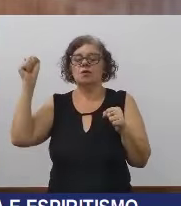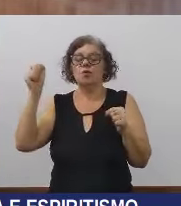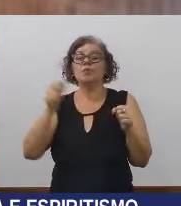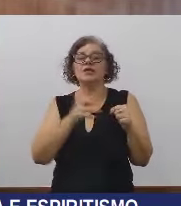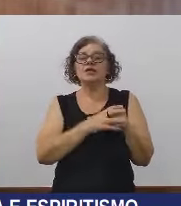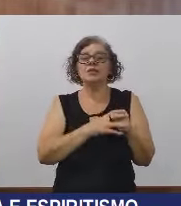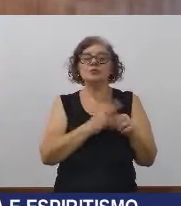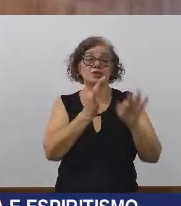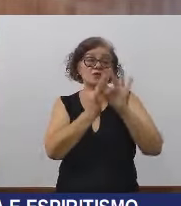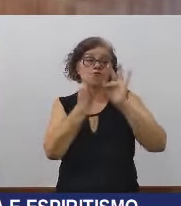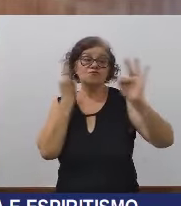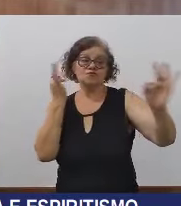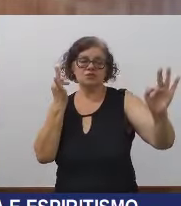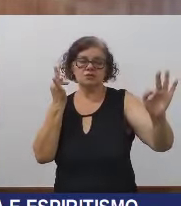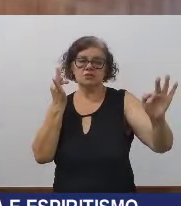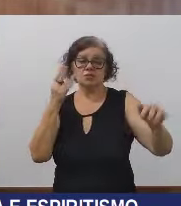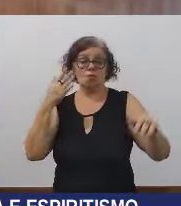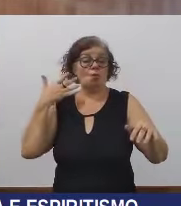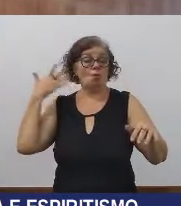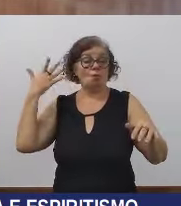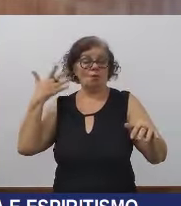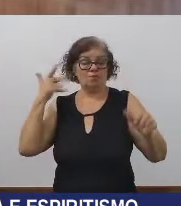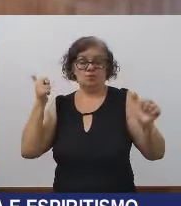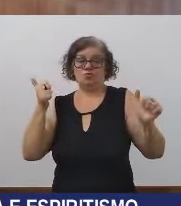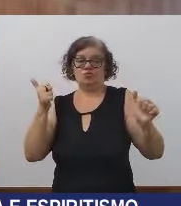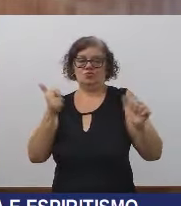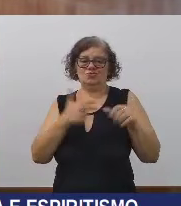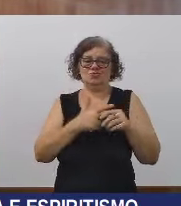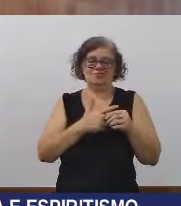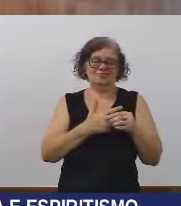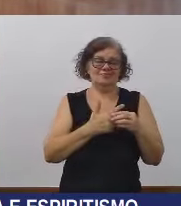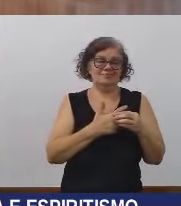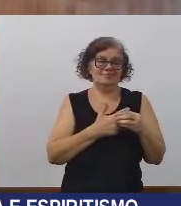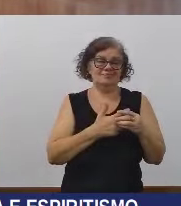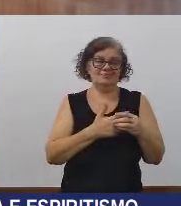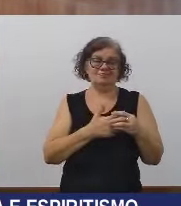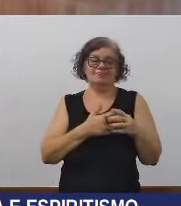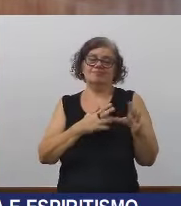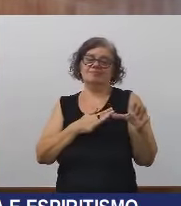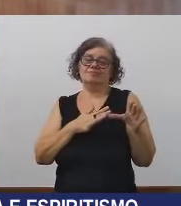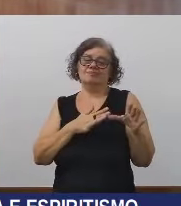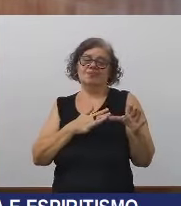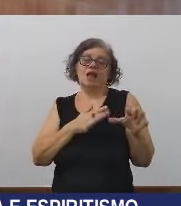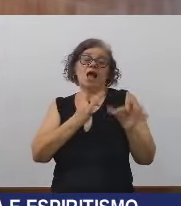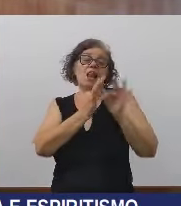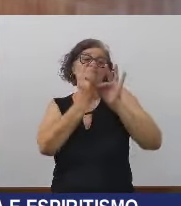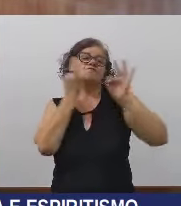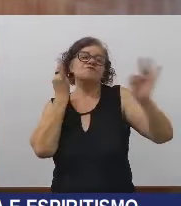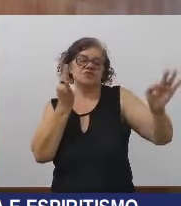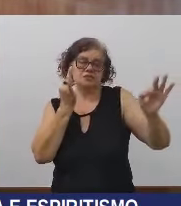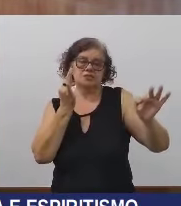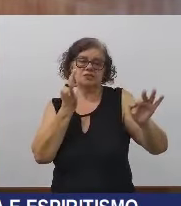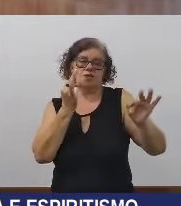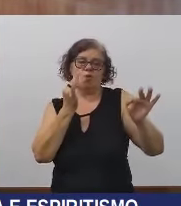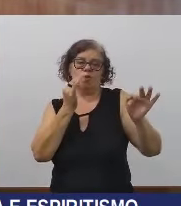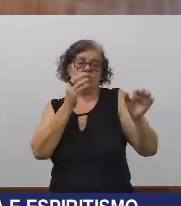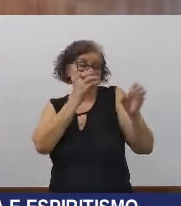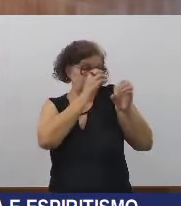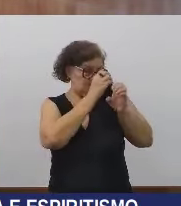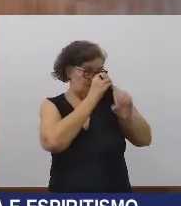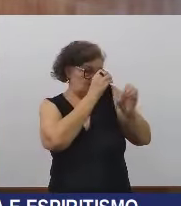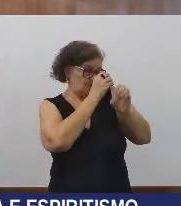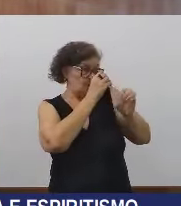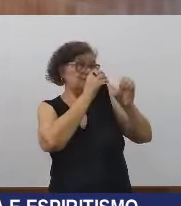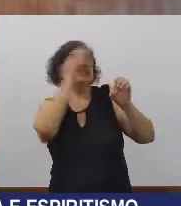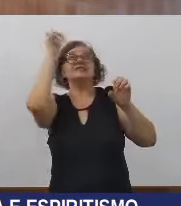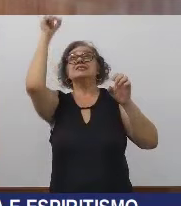Ele é um físico, né, e ele acabou... físico e astrônomo, de